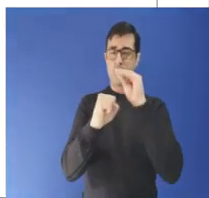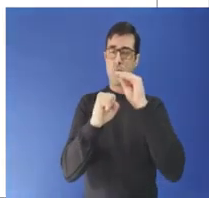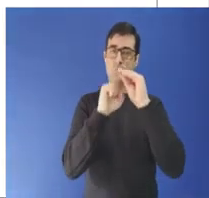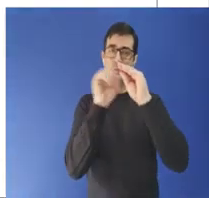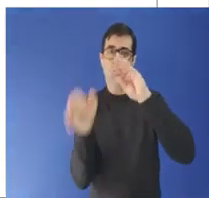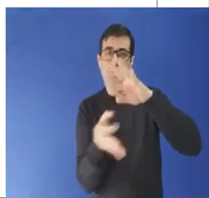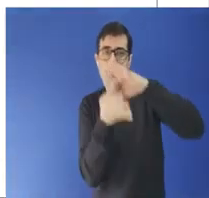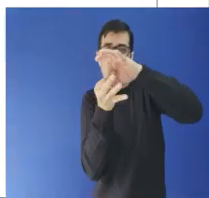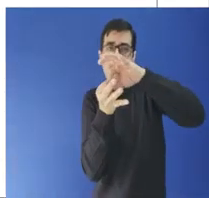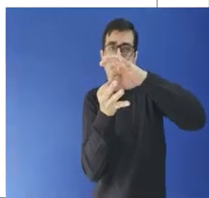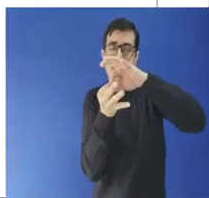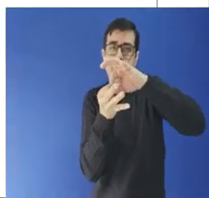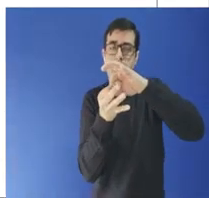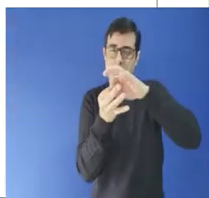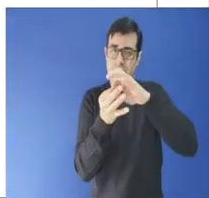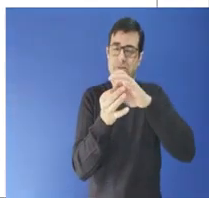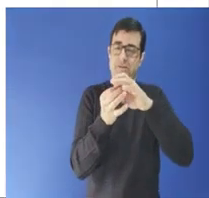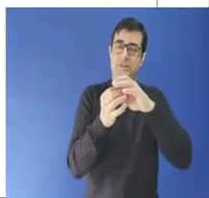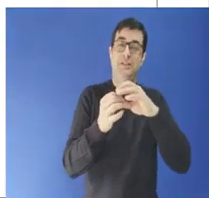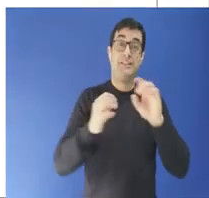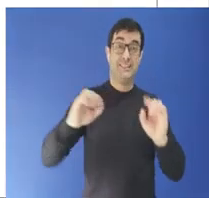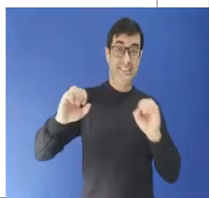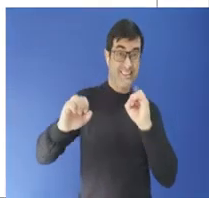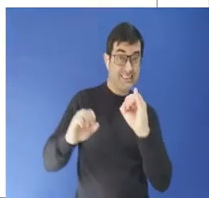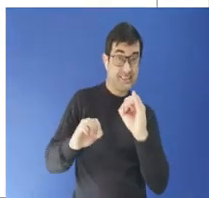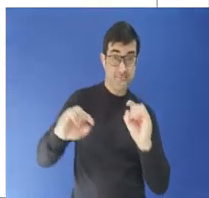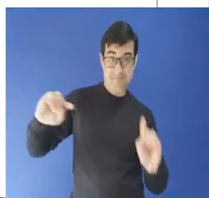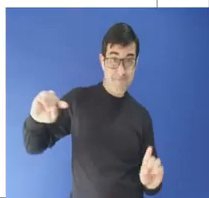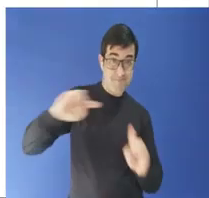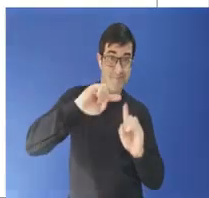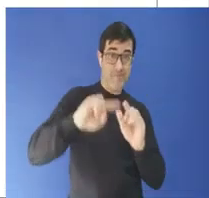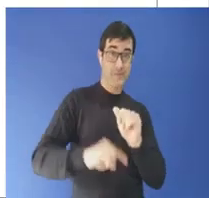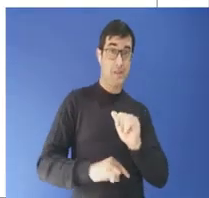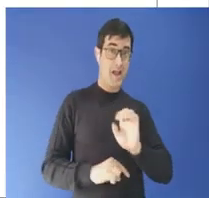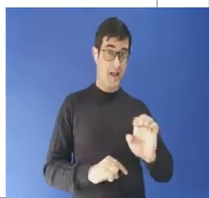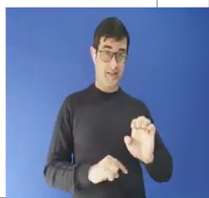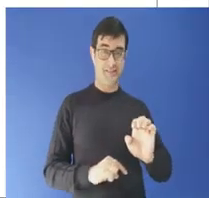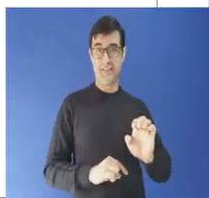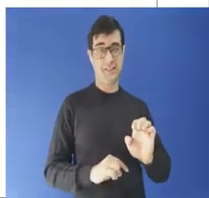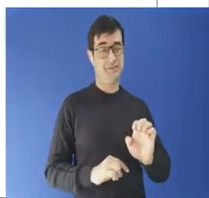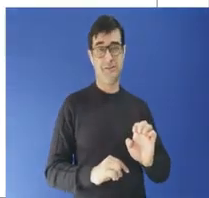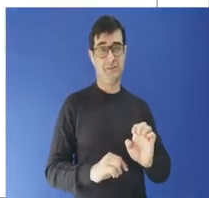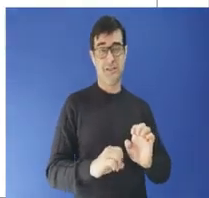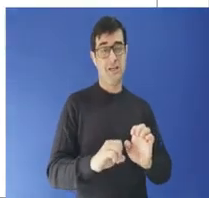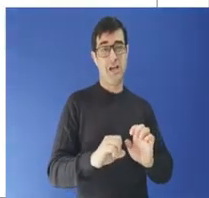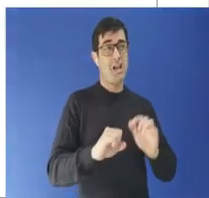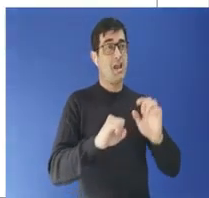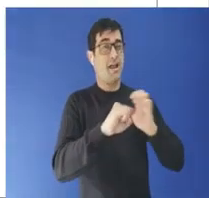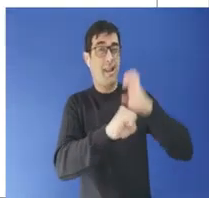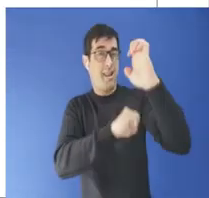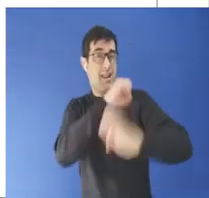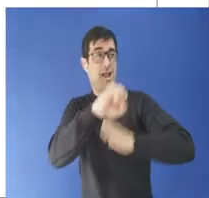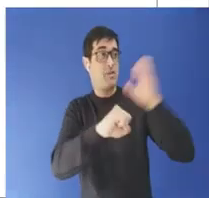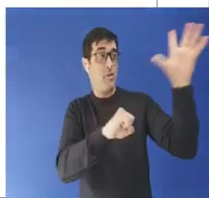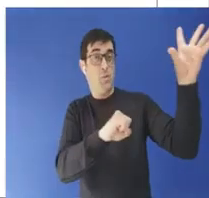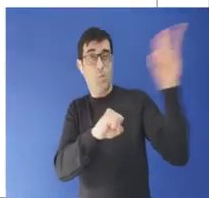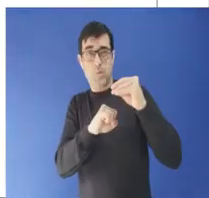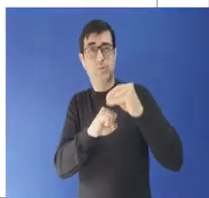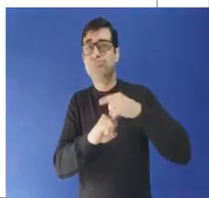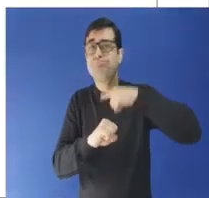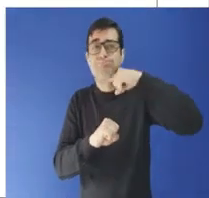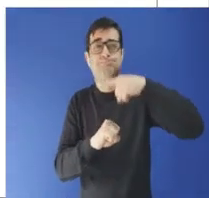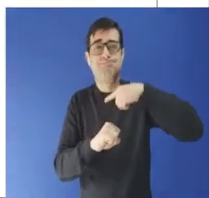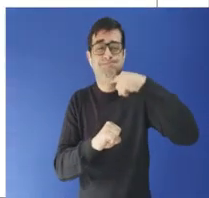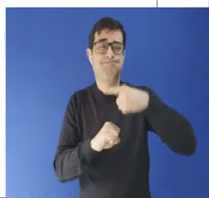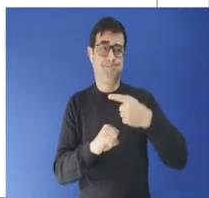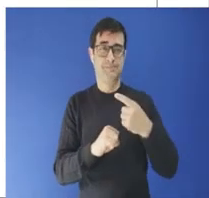se une, né? Então, se eles têm baixa afinidade eletrônica, quer dizer que eles não têm capacidade de receber elétrons, ou se